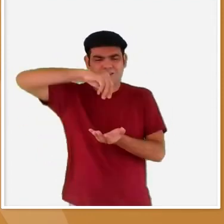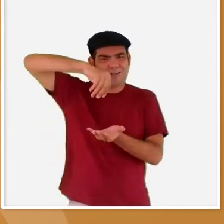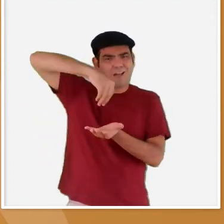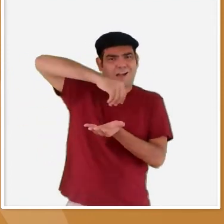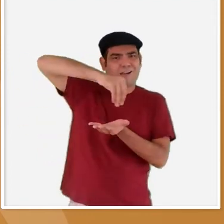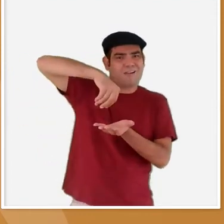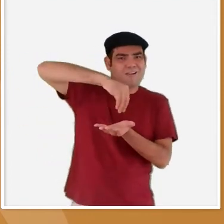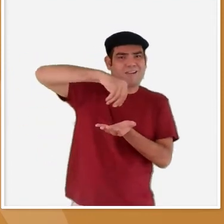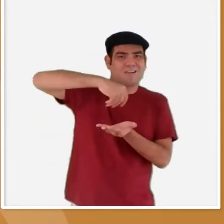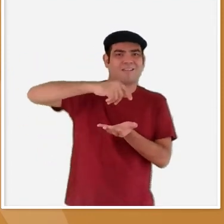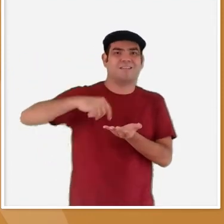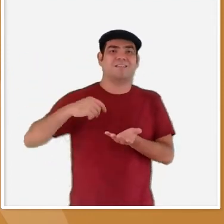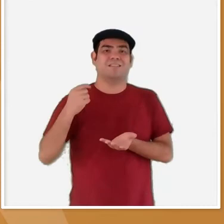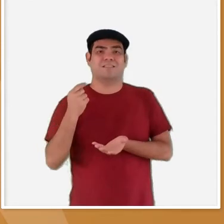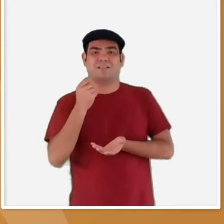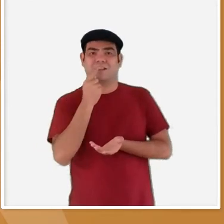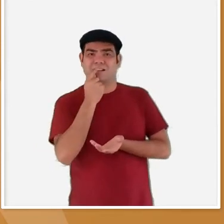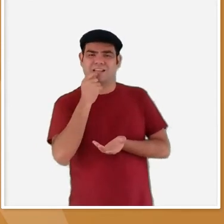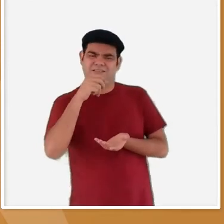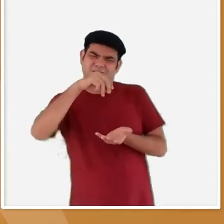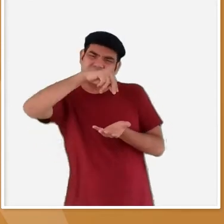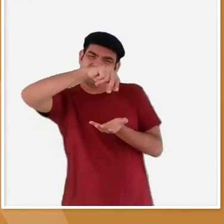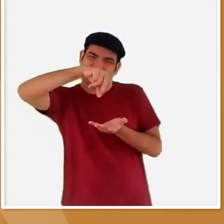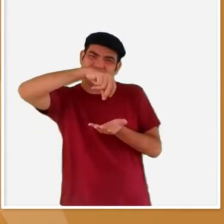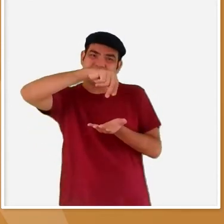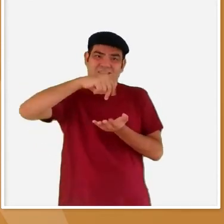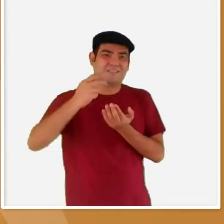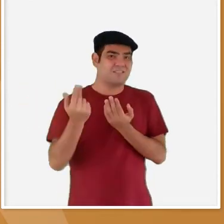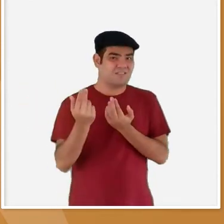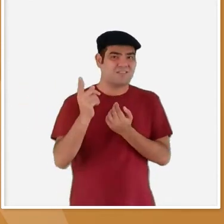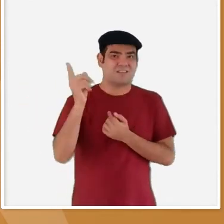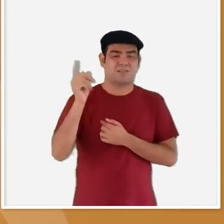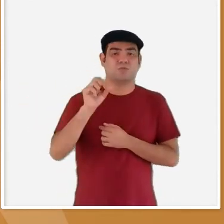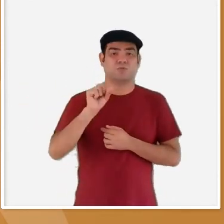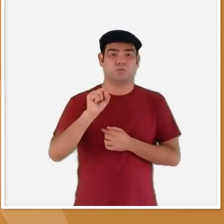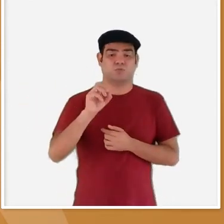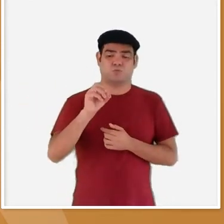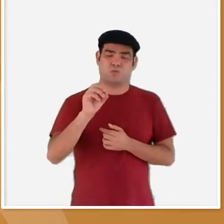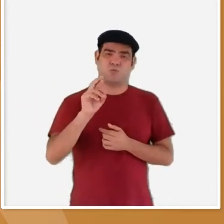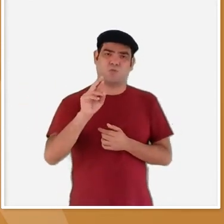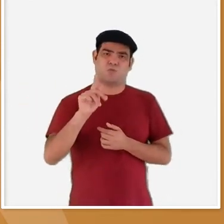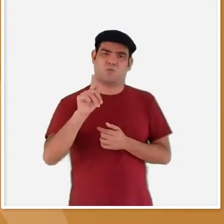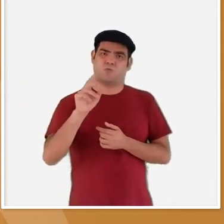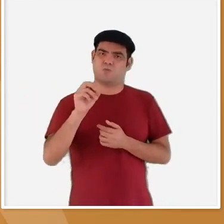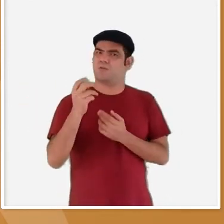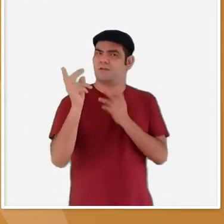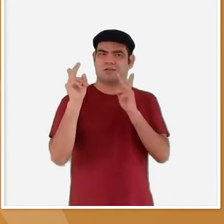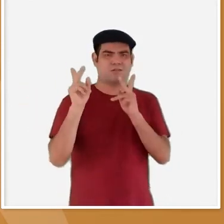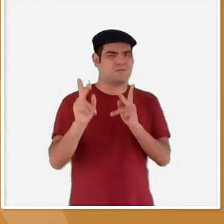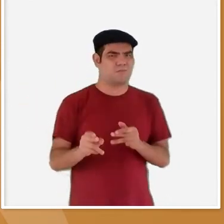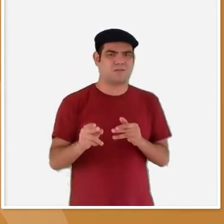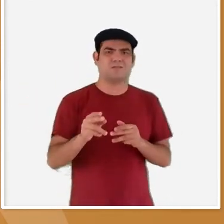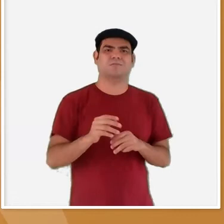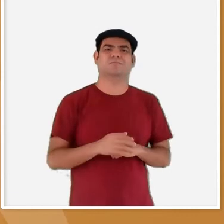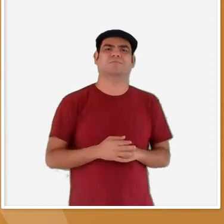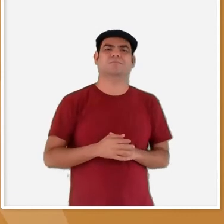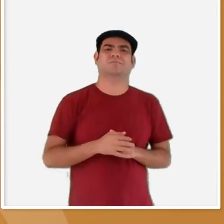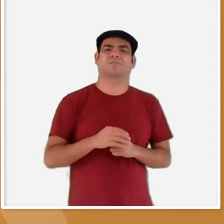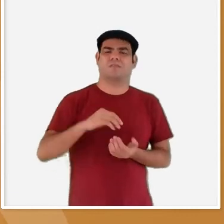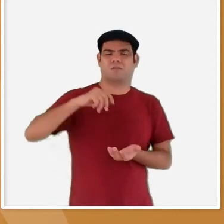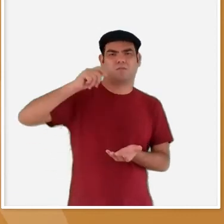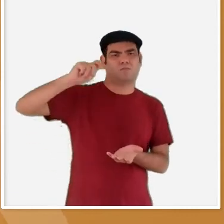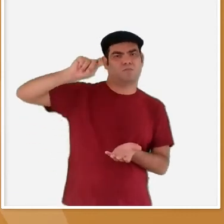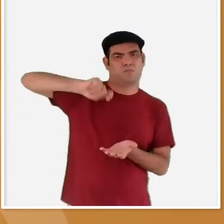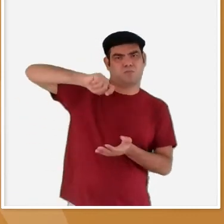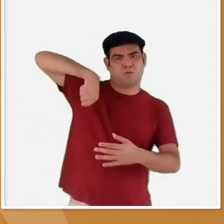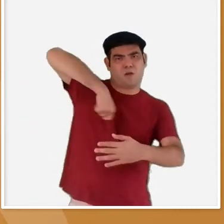colorau, pimenta do reino, qualquer outro tempero. O sorgo ele tem essa tarefa de também ser um elemento para o tempero. Já a agave ela é